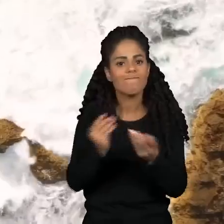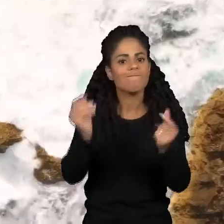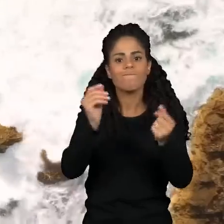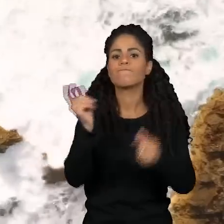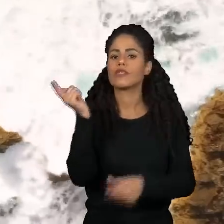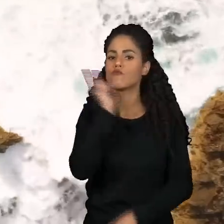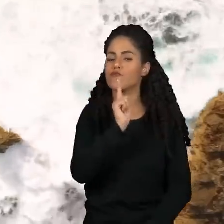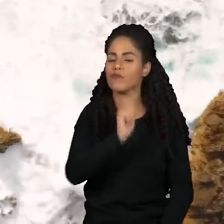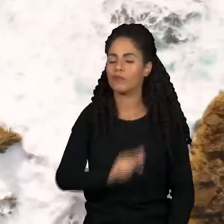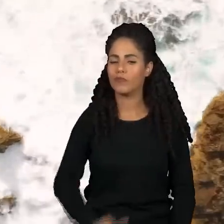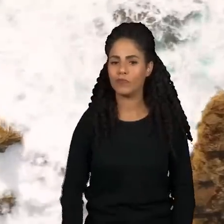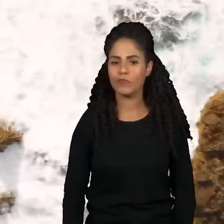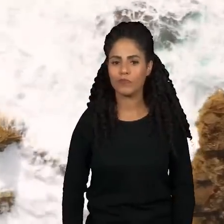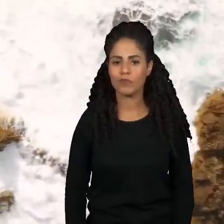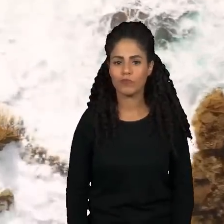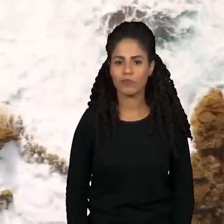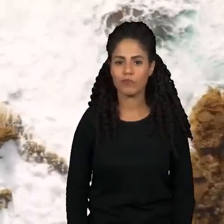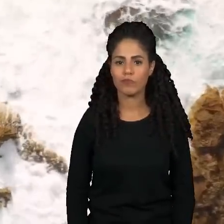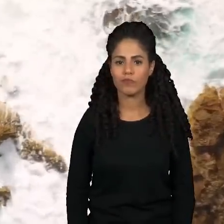alta.